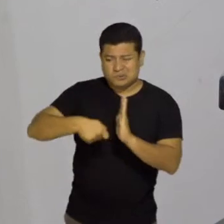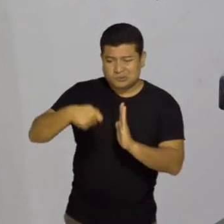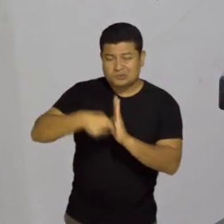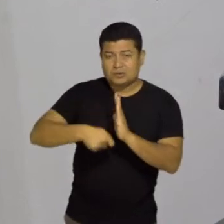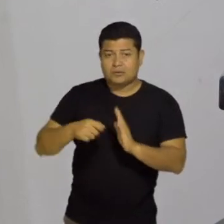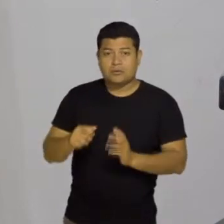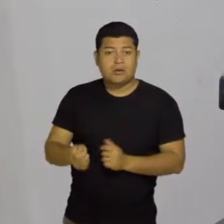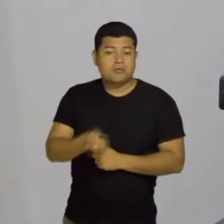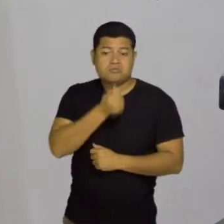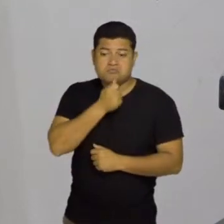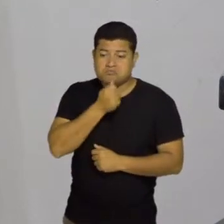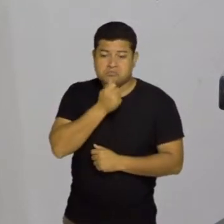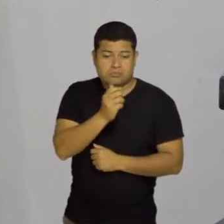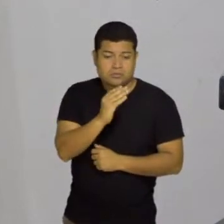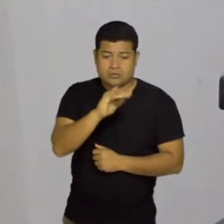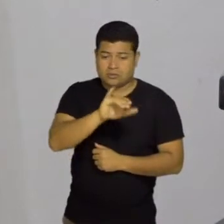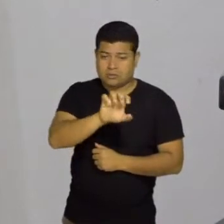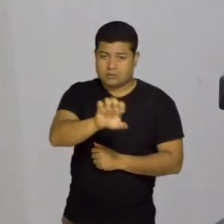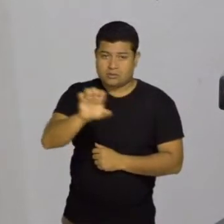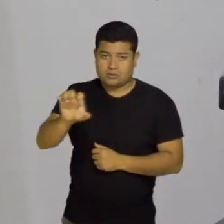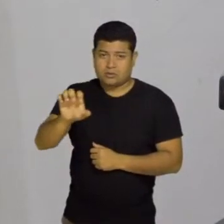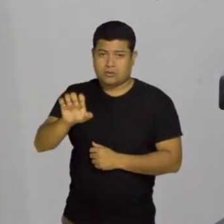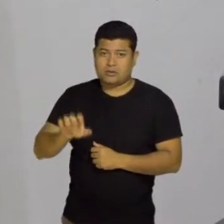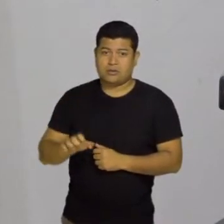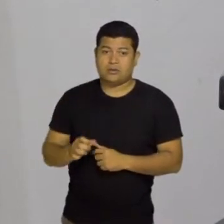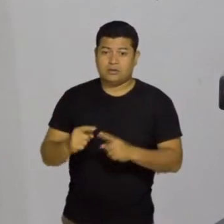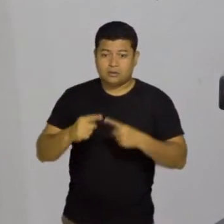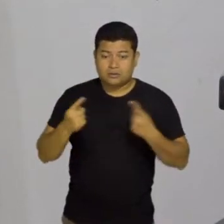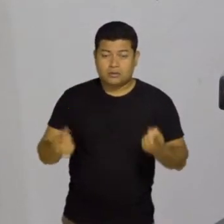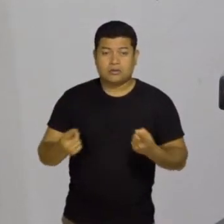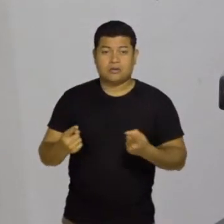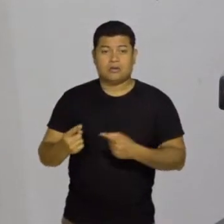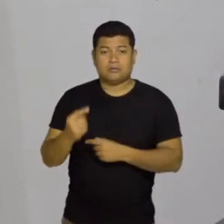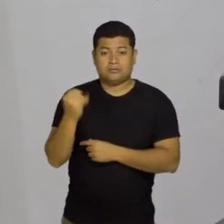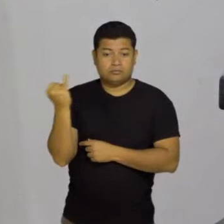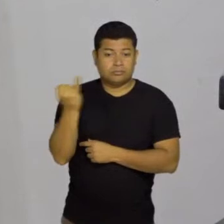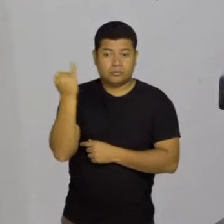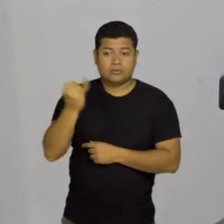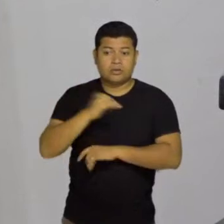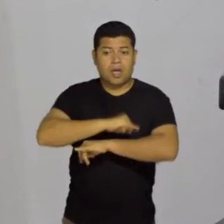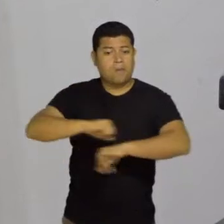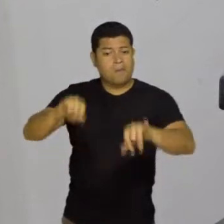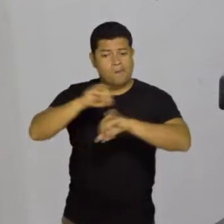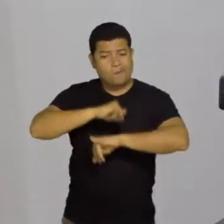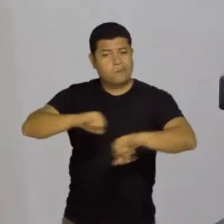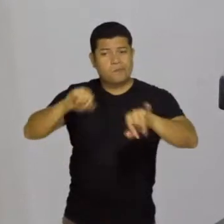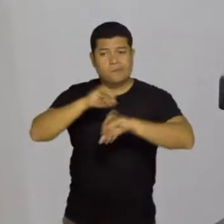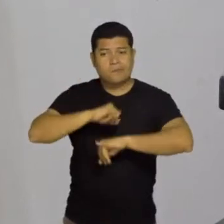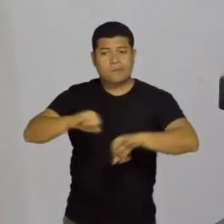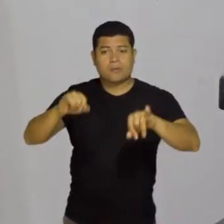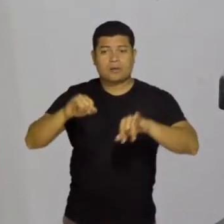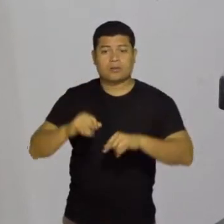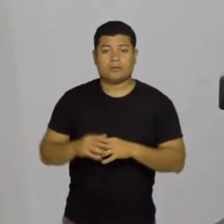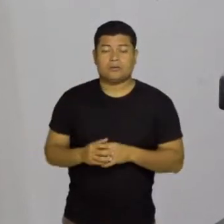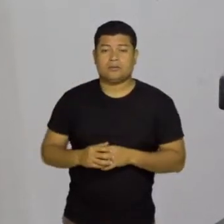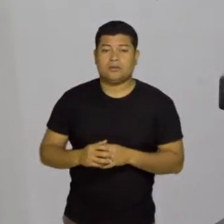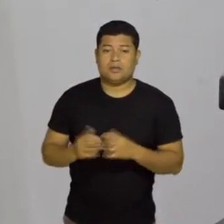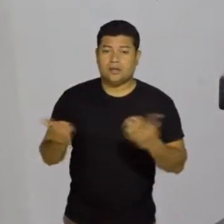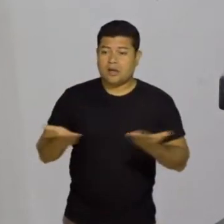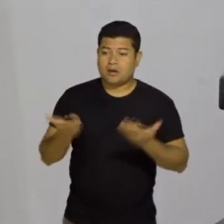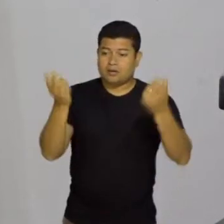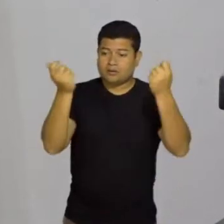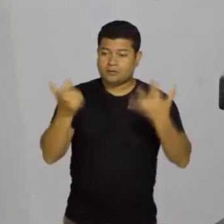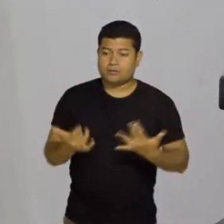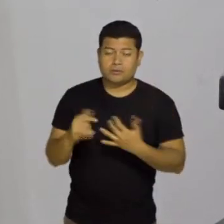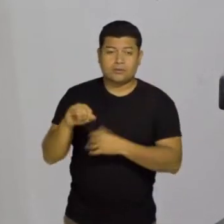CIE. Então, é muito importante saber sobre e dizer que é importante a gente ter oportunidade de